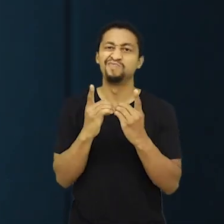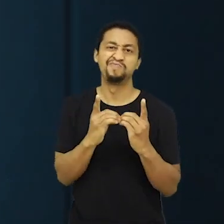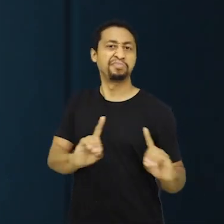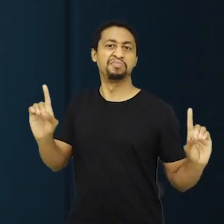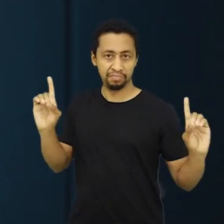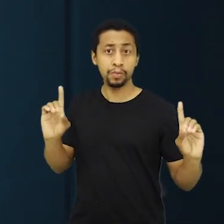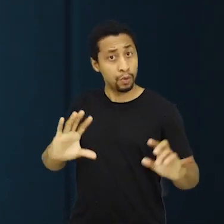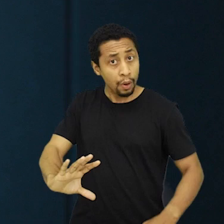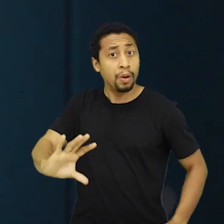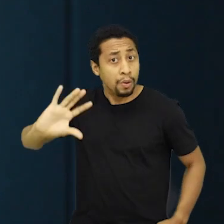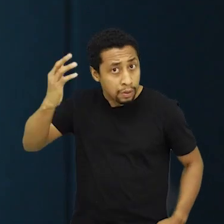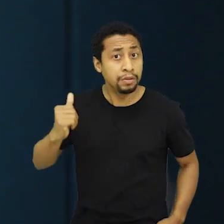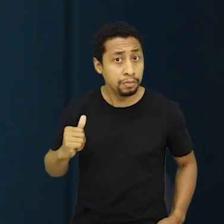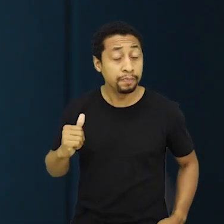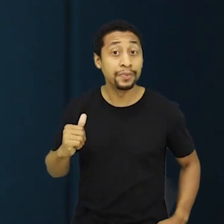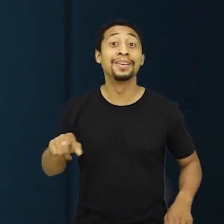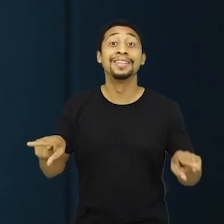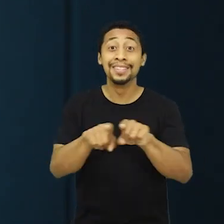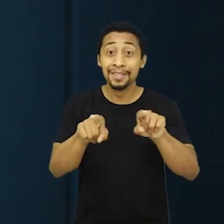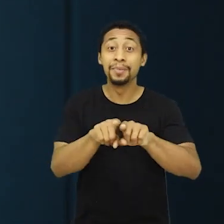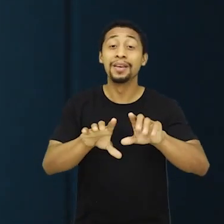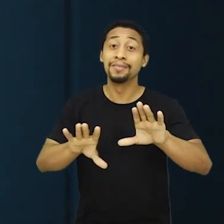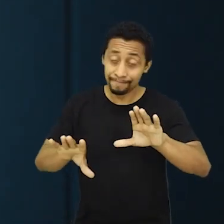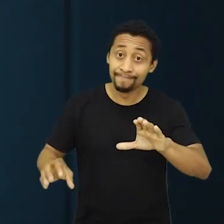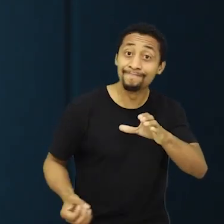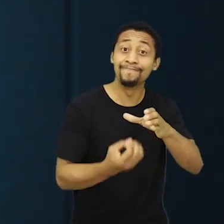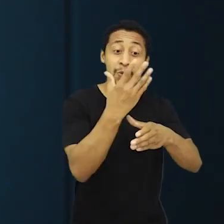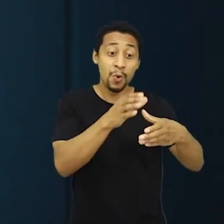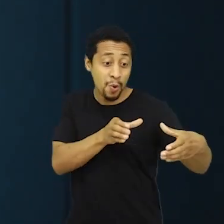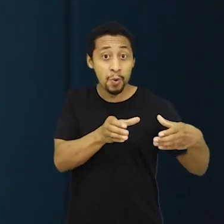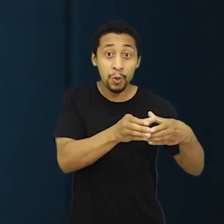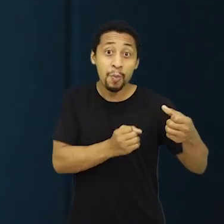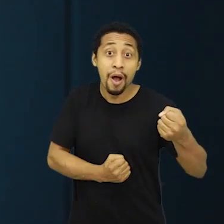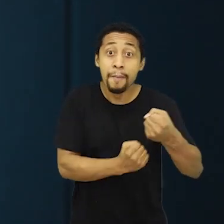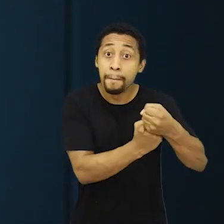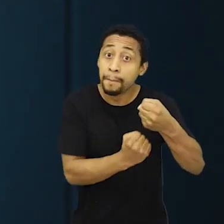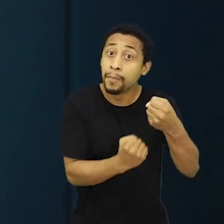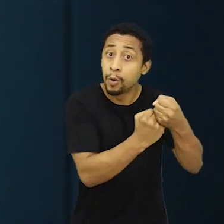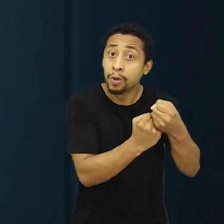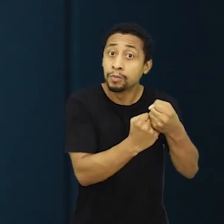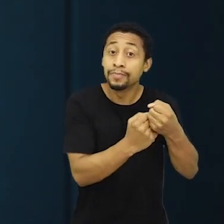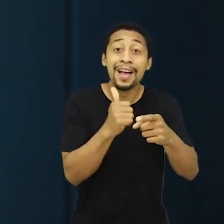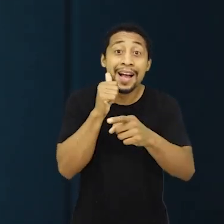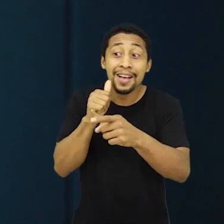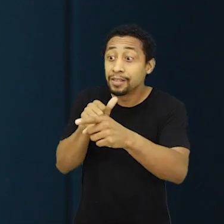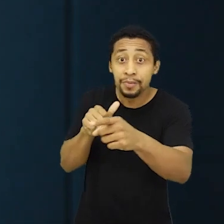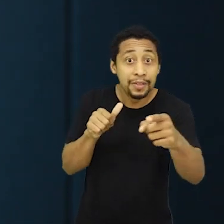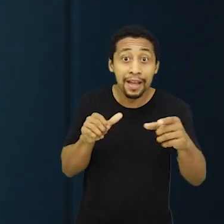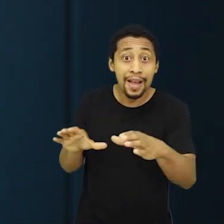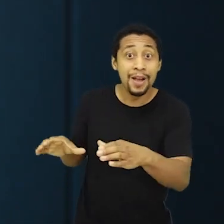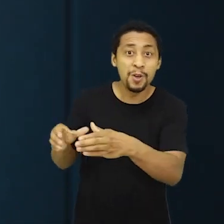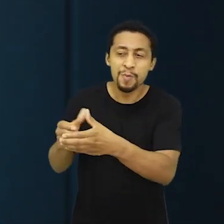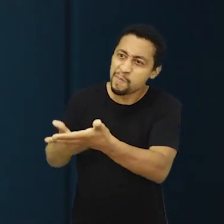construíram redes de apoio que permitiram que elas, entre elas, encontrassem saídas. Porque se antes